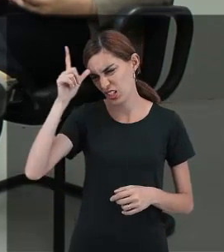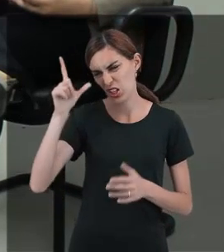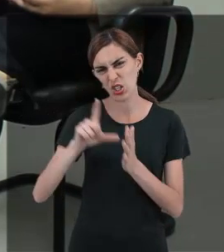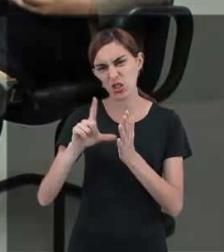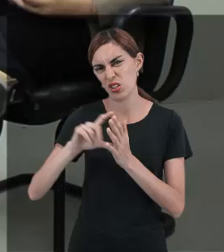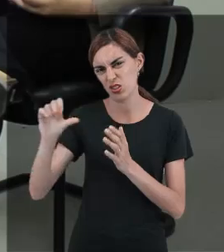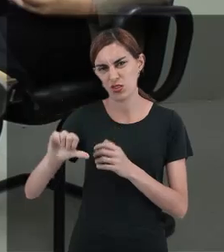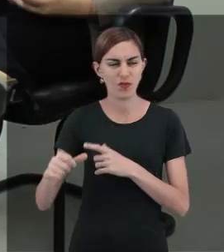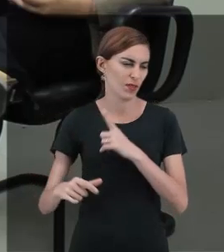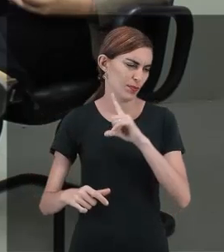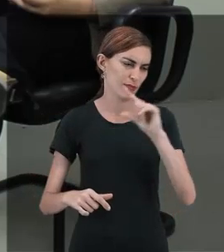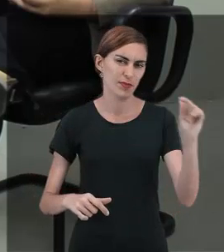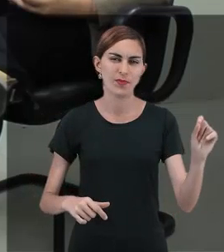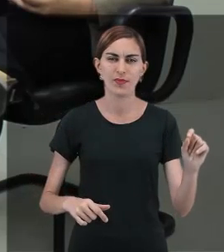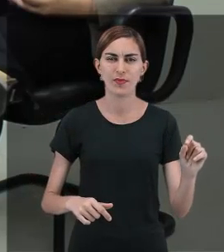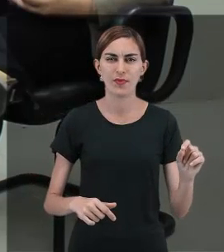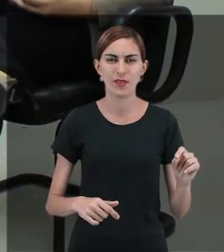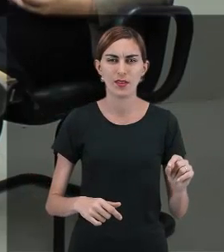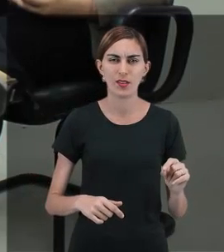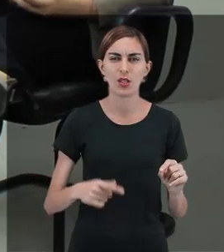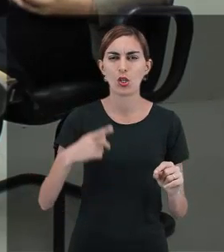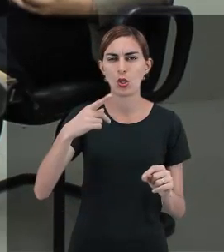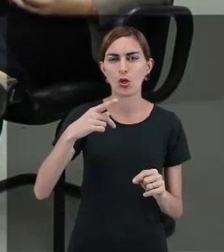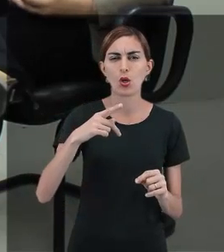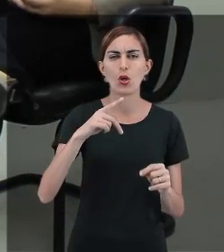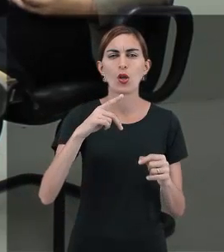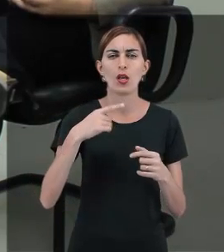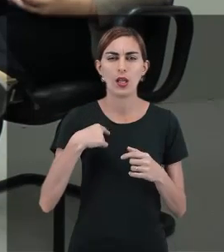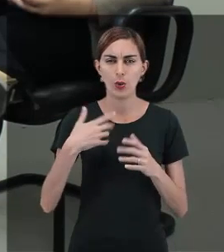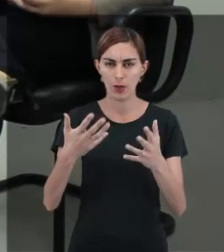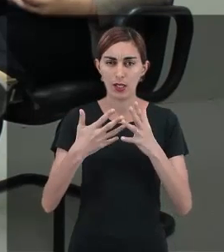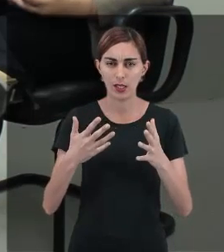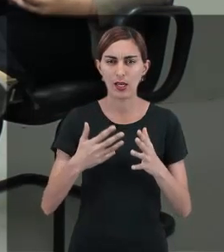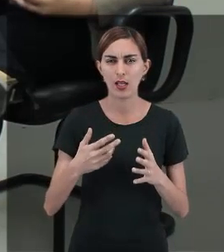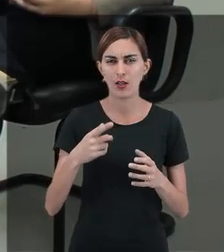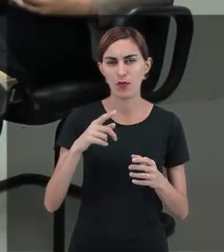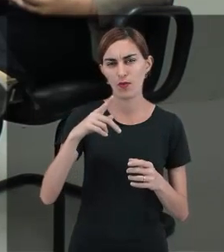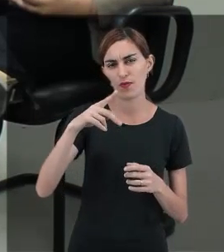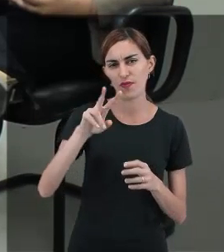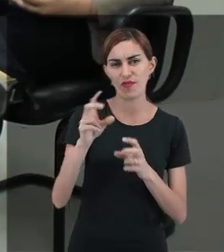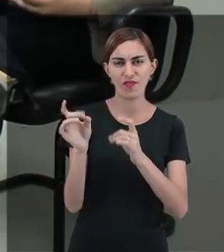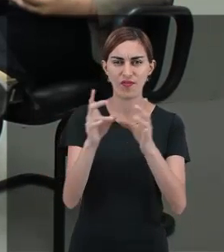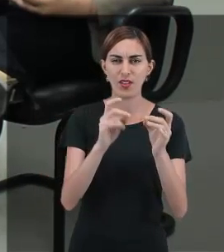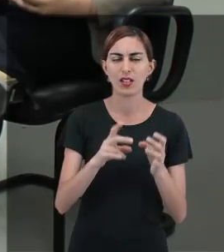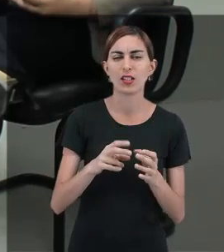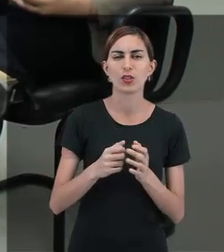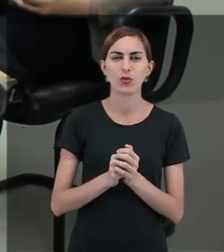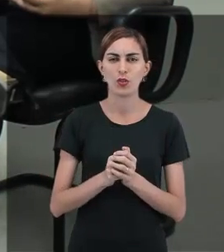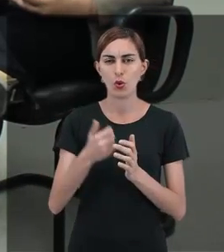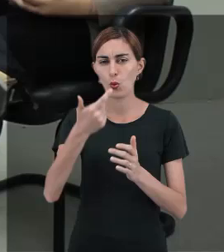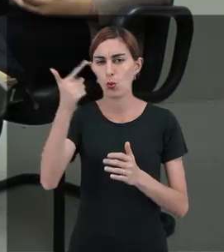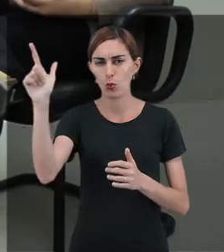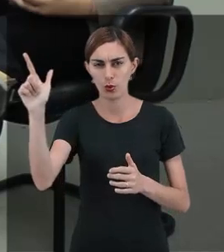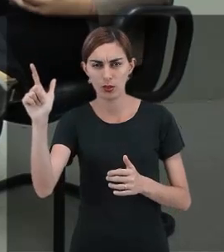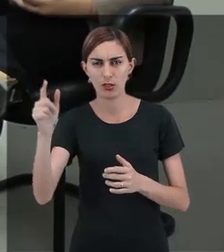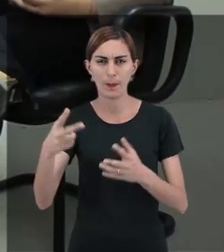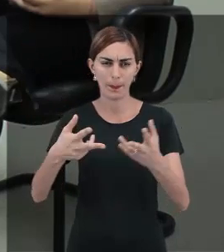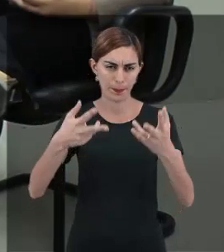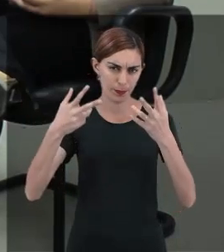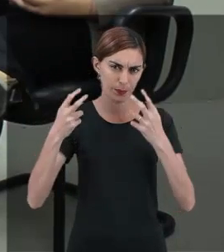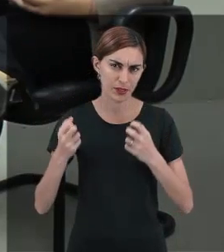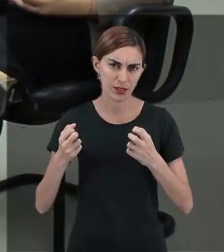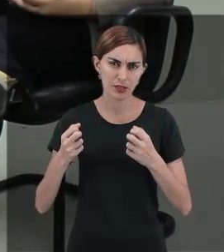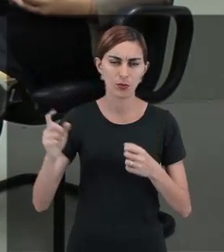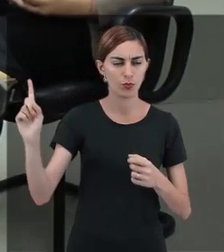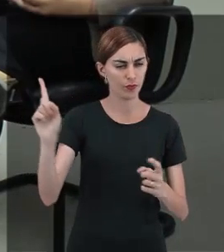também não disse isso. Então, ela mandou uma mensagem dizendo assim, o problema é que eu não quero que você, vendedora, me atenda mais. A outra vendedora esperta percebeu a